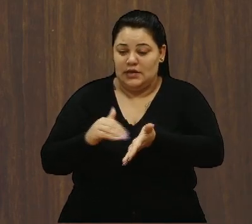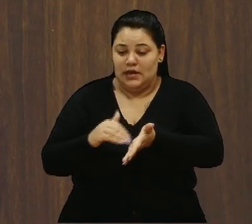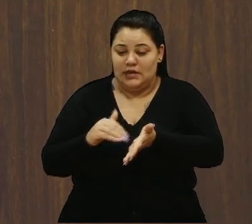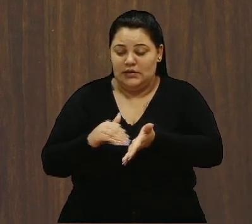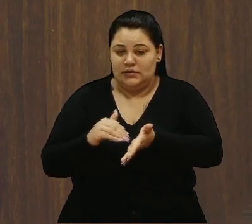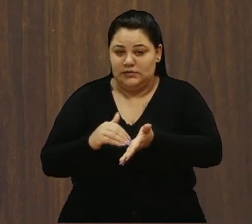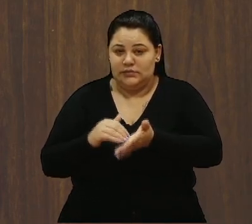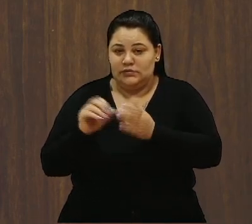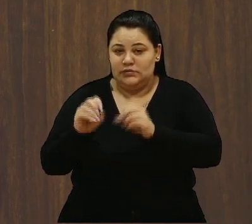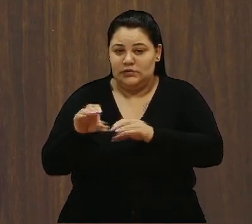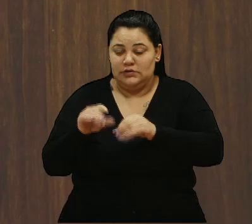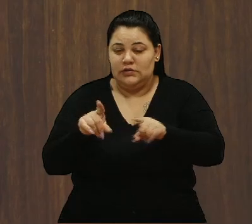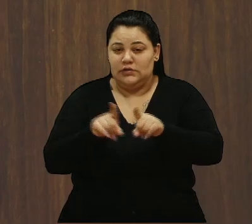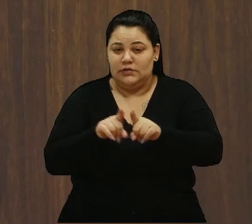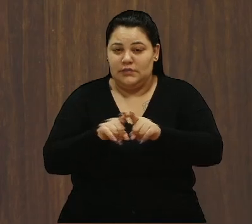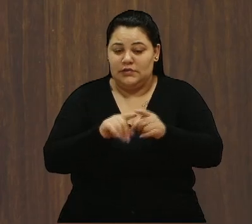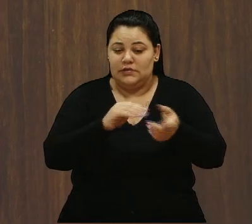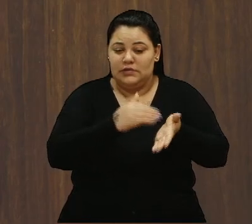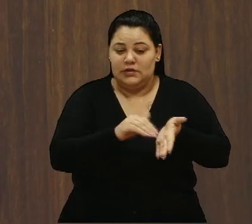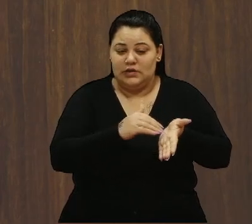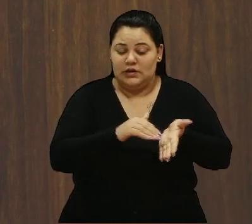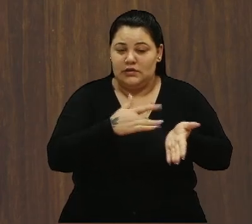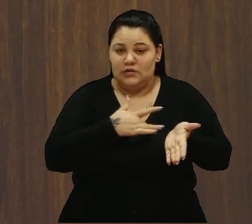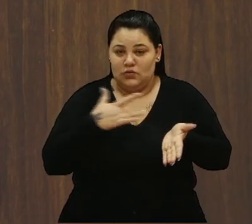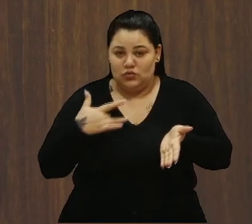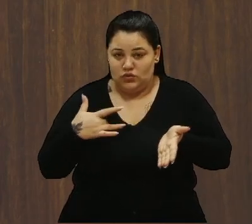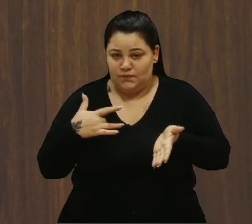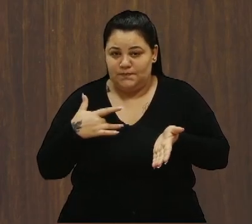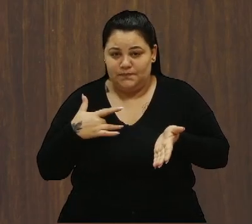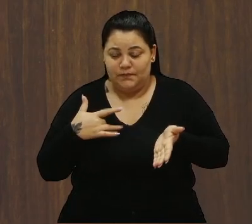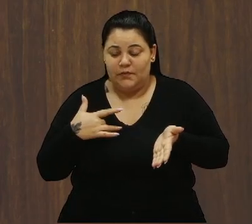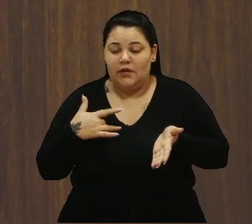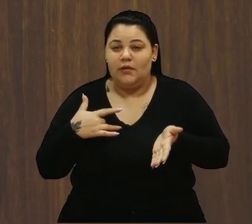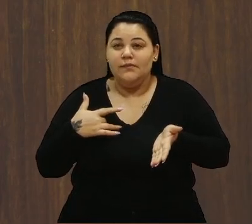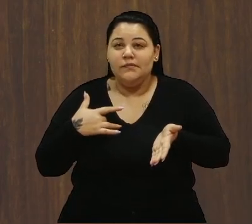Educação como do secretário de Saúde, foi, assim, muita